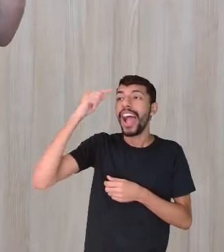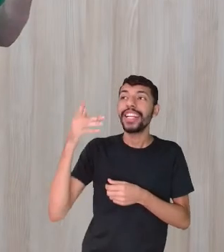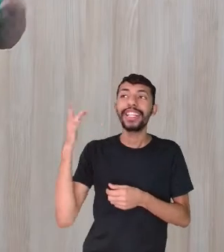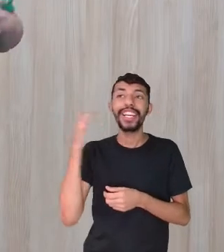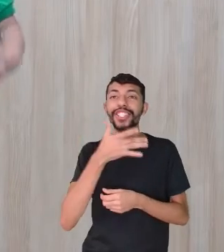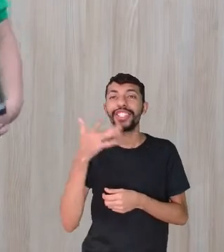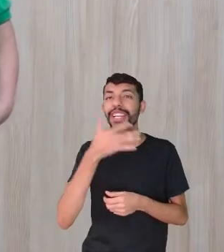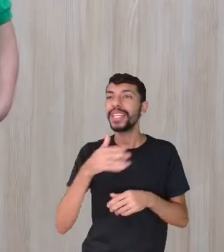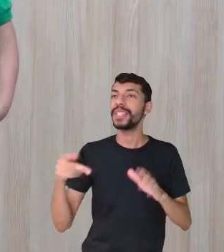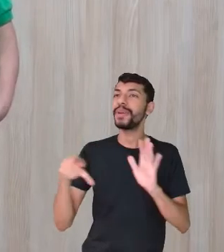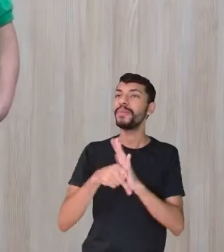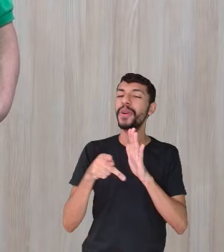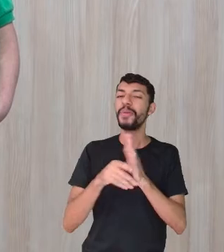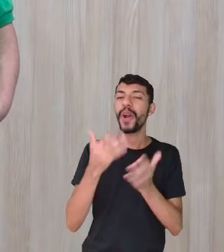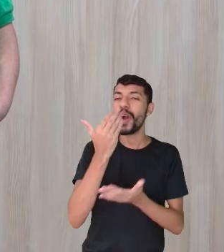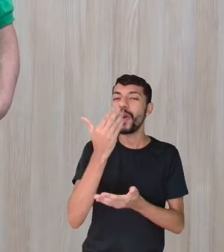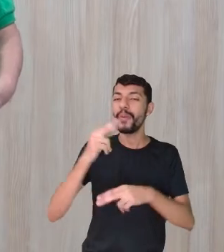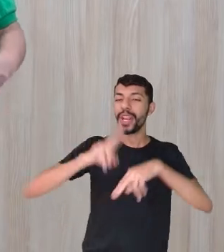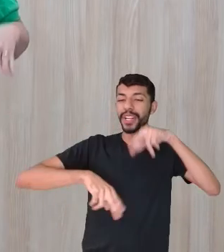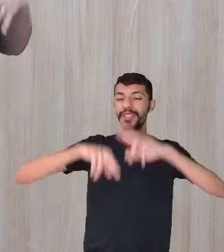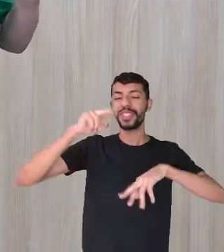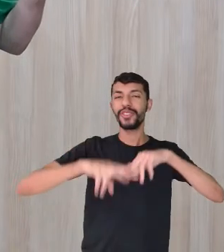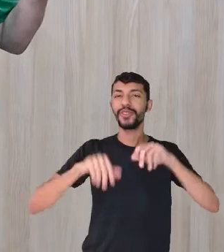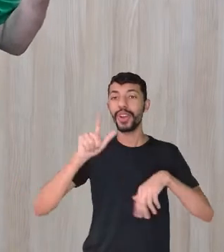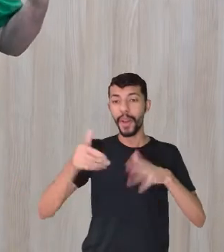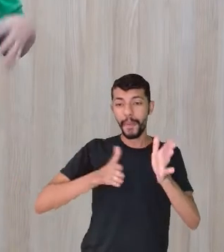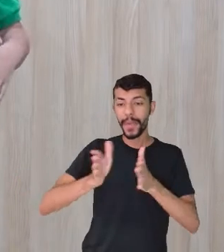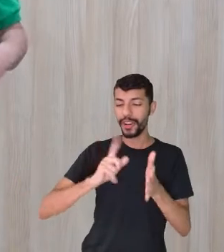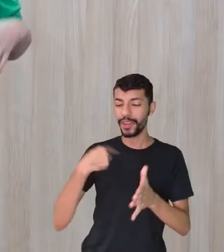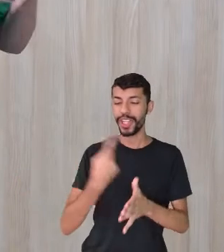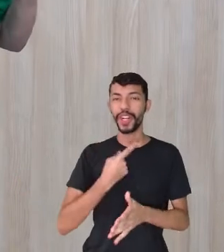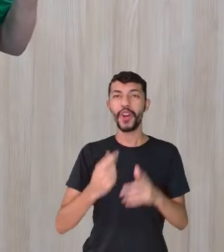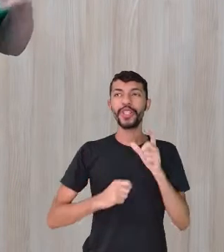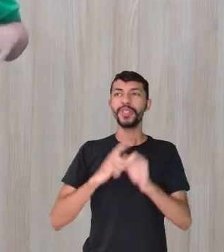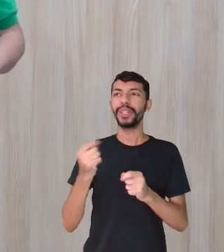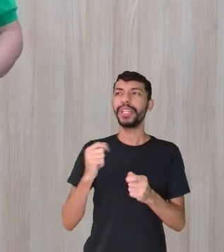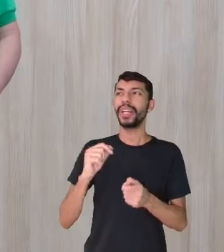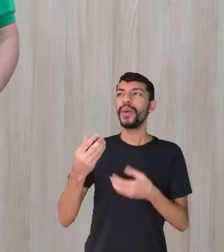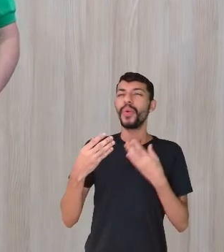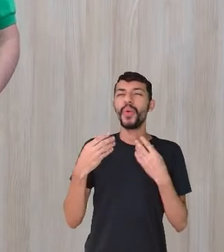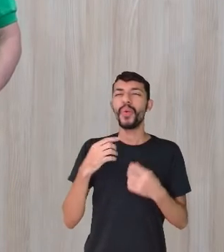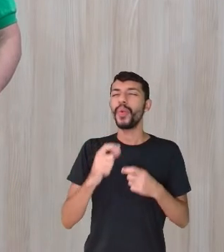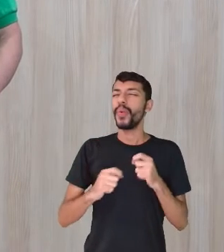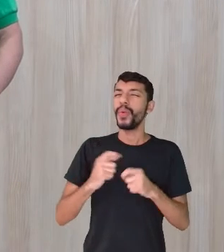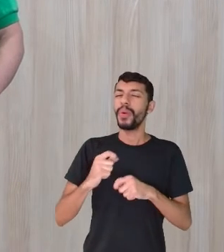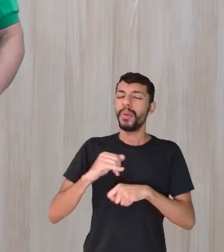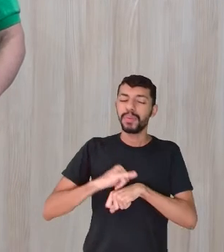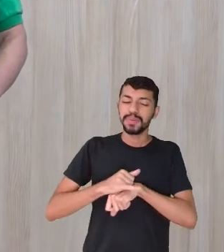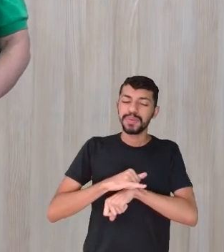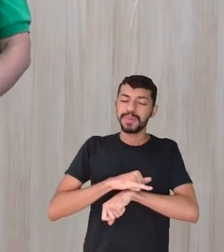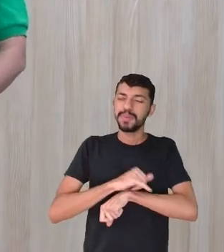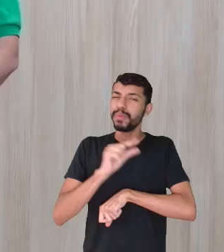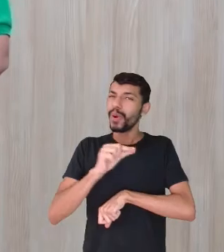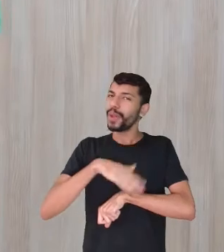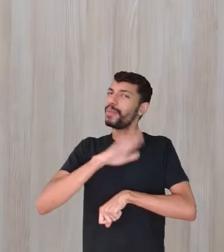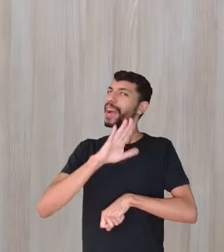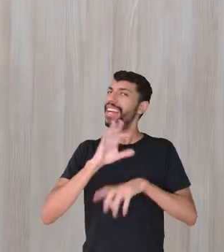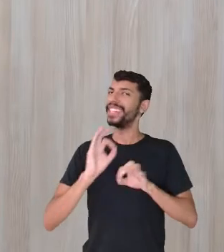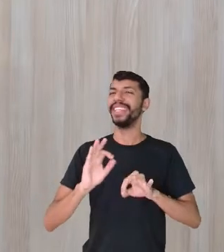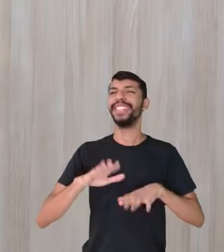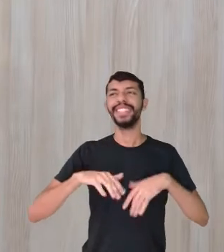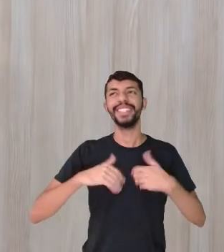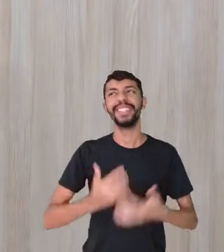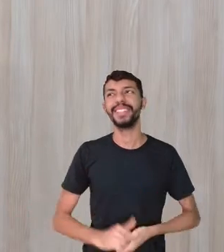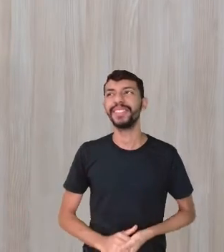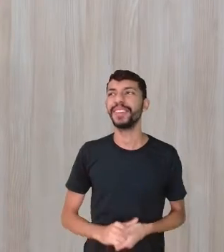delícias de São João, não é? Dessa época, assim, que deixa a gente, assim, mais com um pezinho a mais, não é, professora Viviane? Não, que é isso.